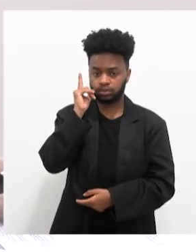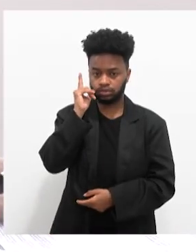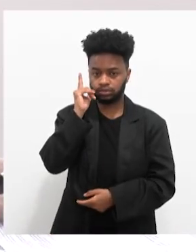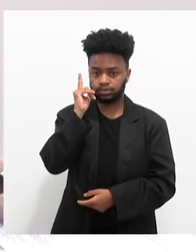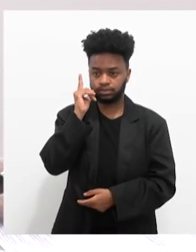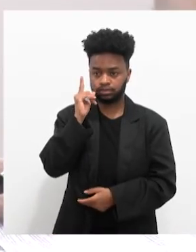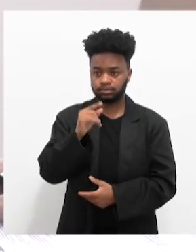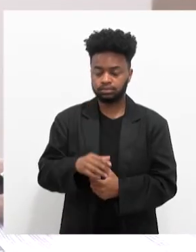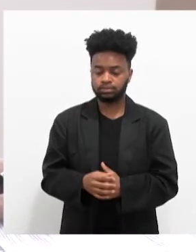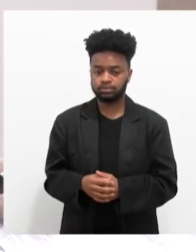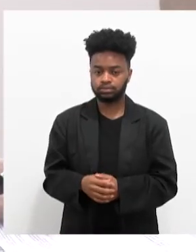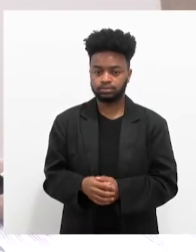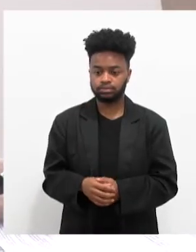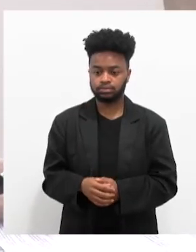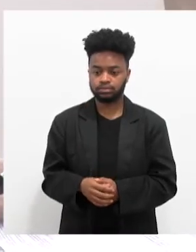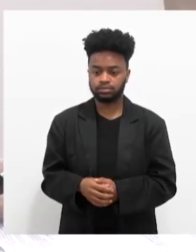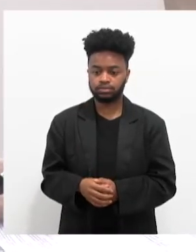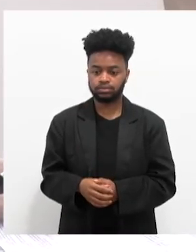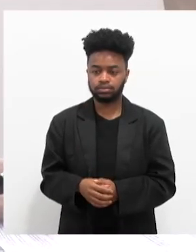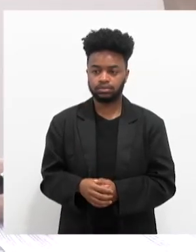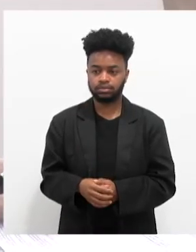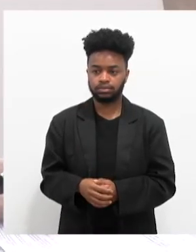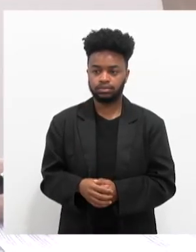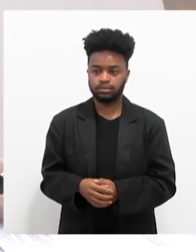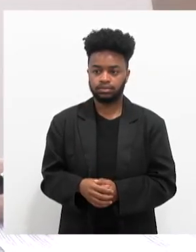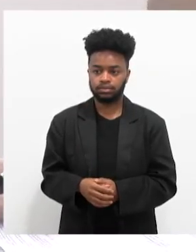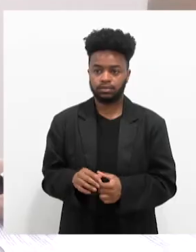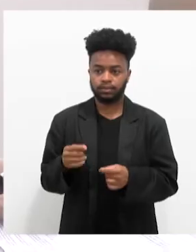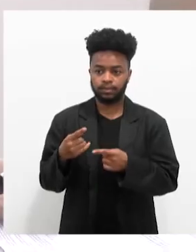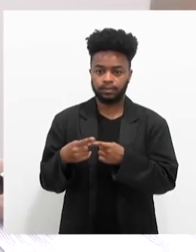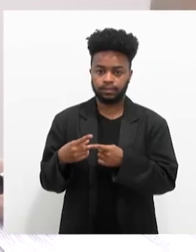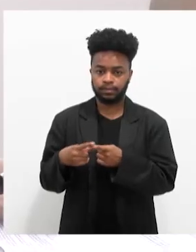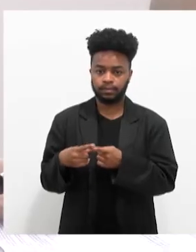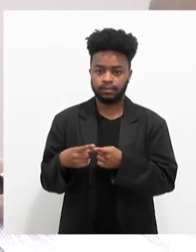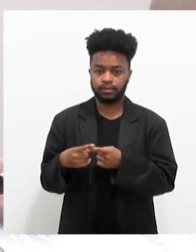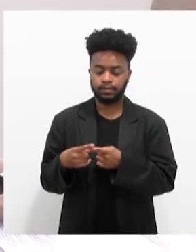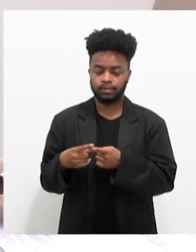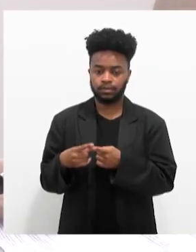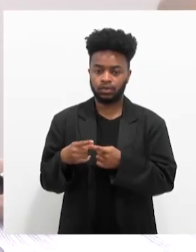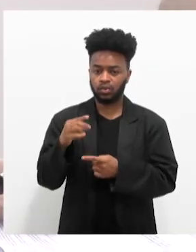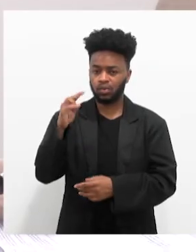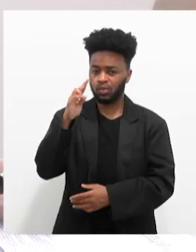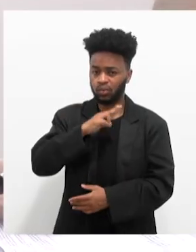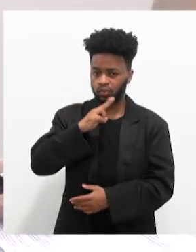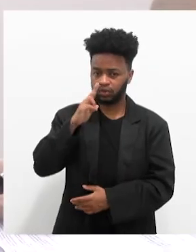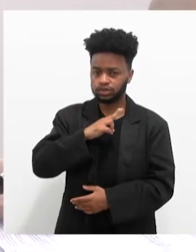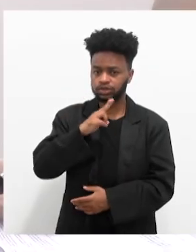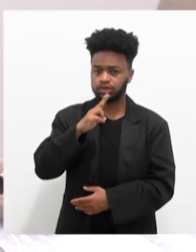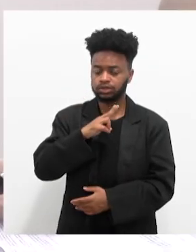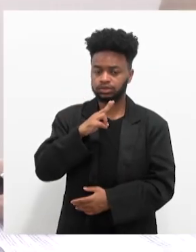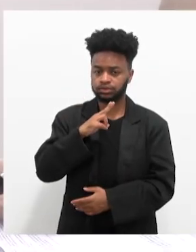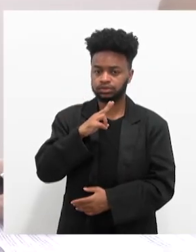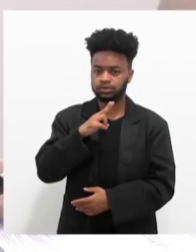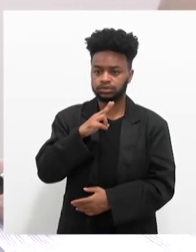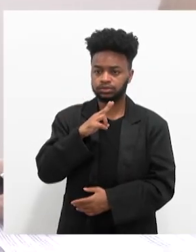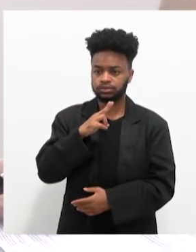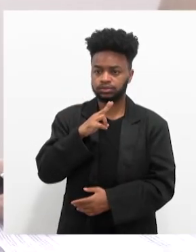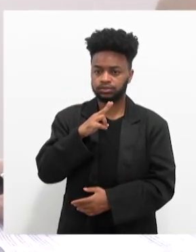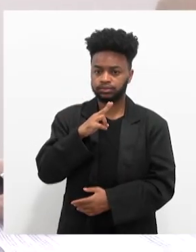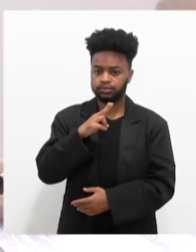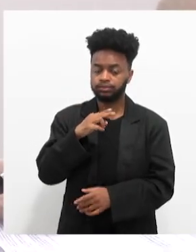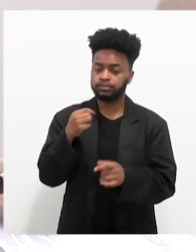na audiência pública, que há uma urgente questão que precisa